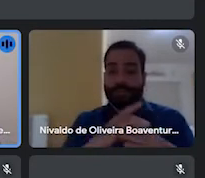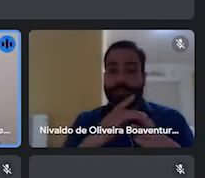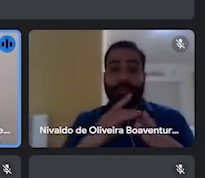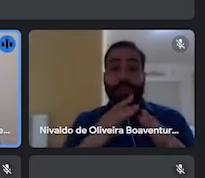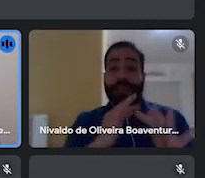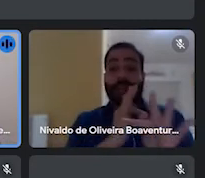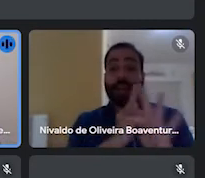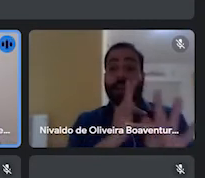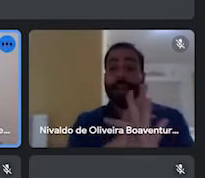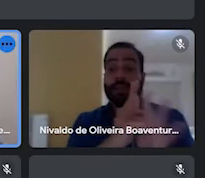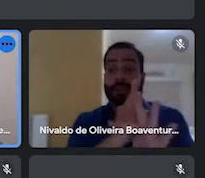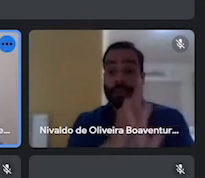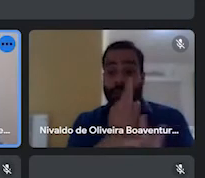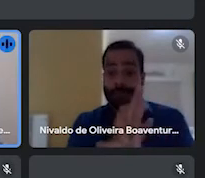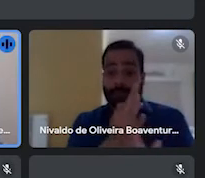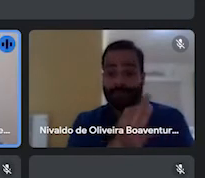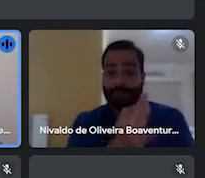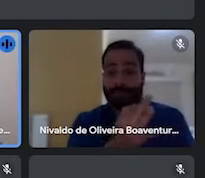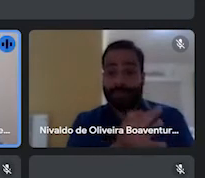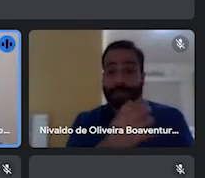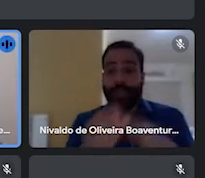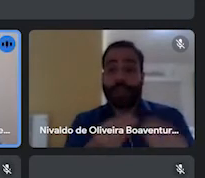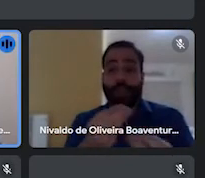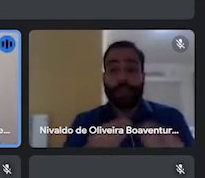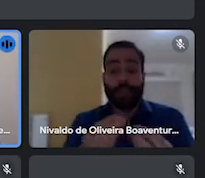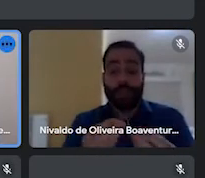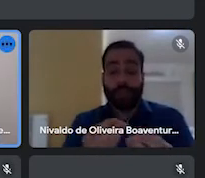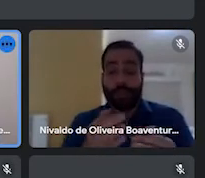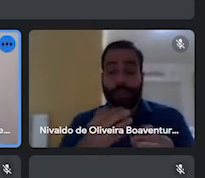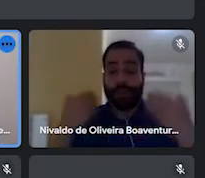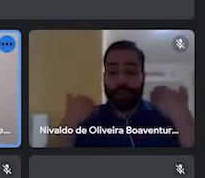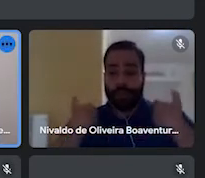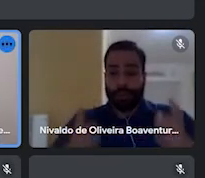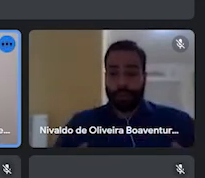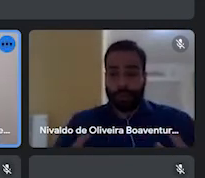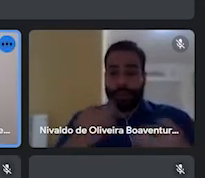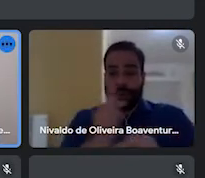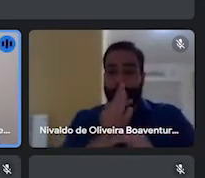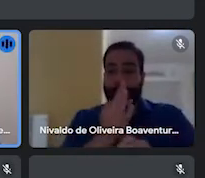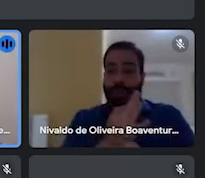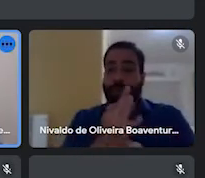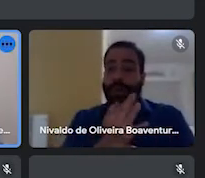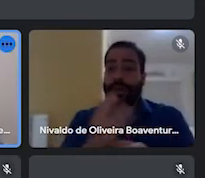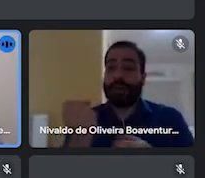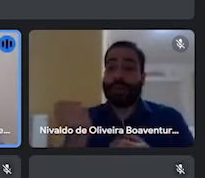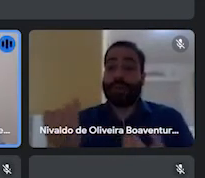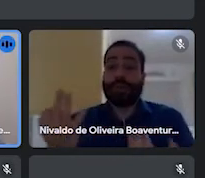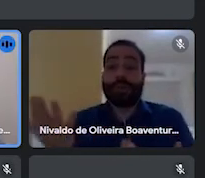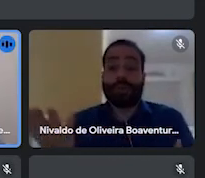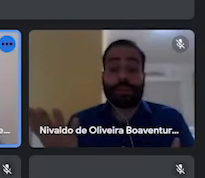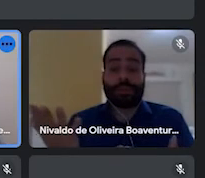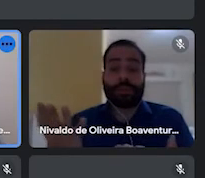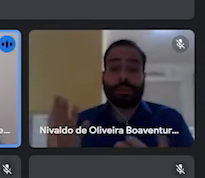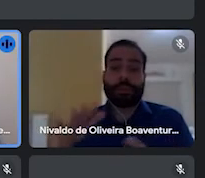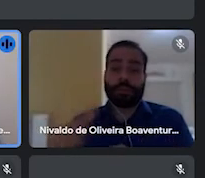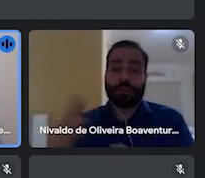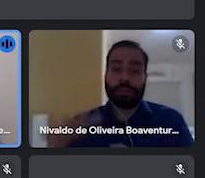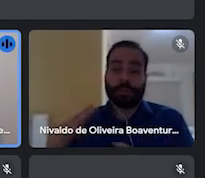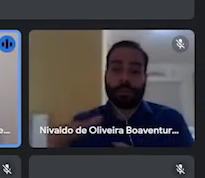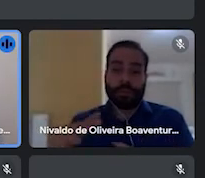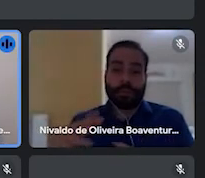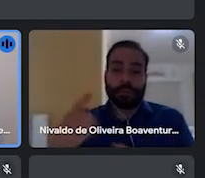A resistência do nosso corpo é, em média,